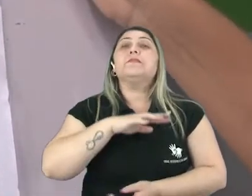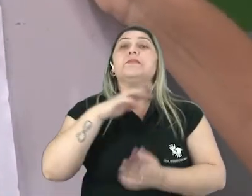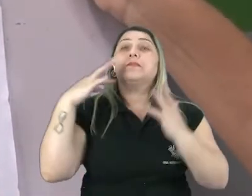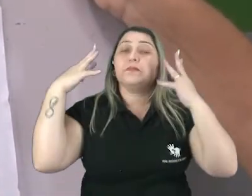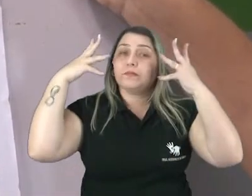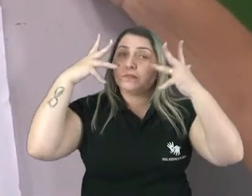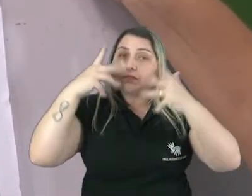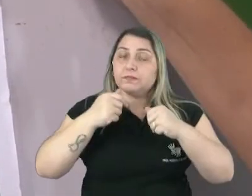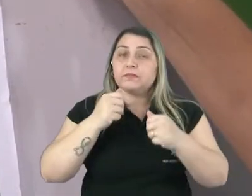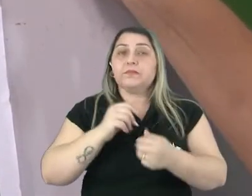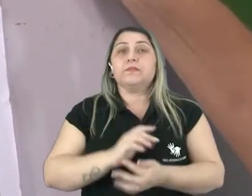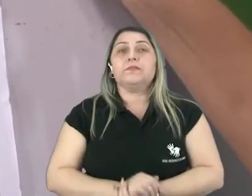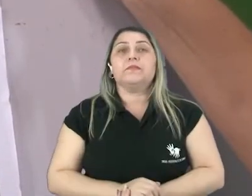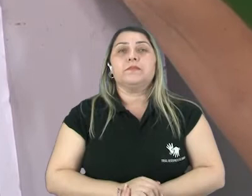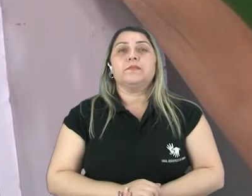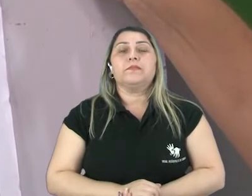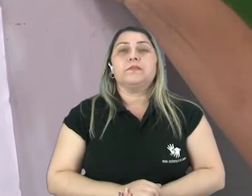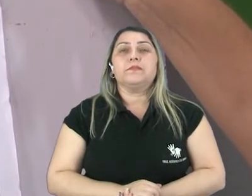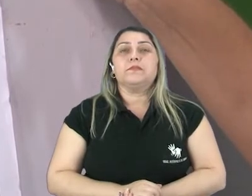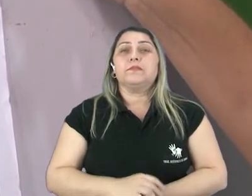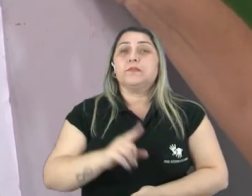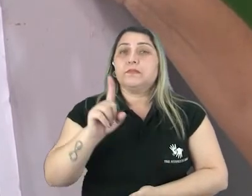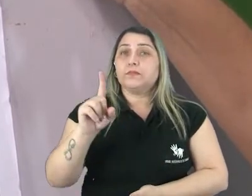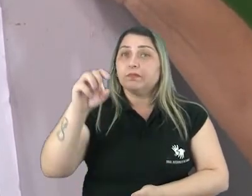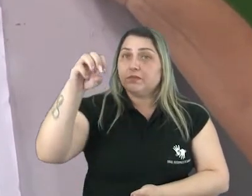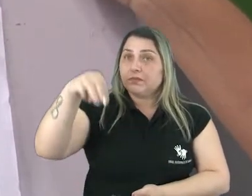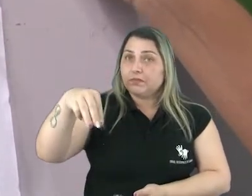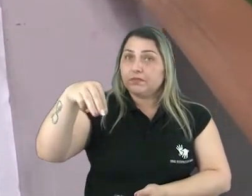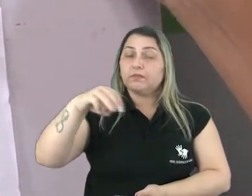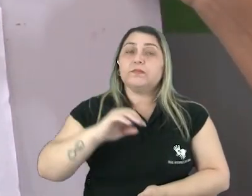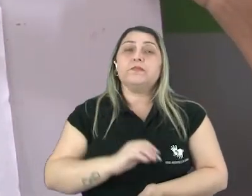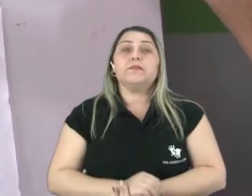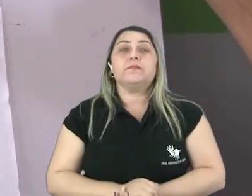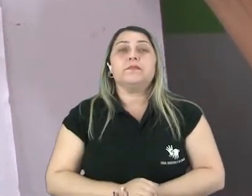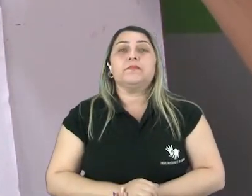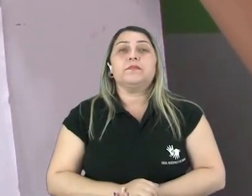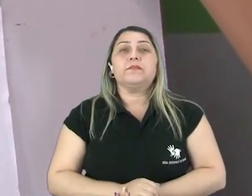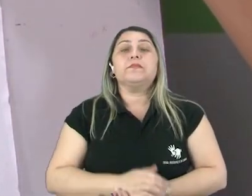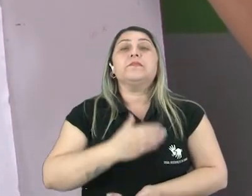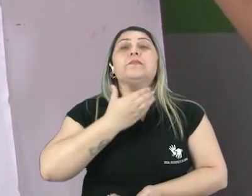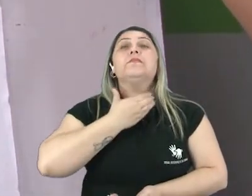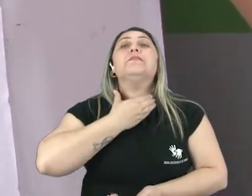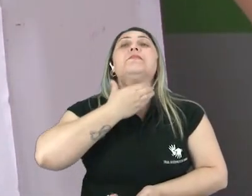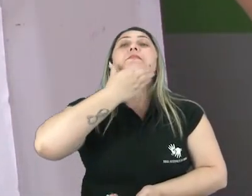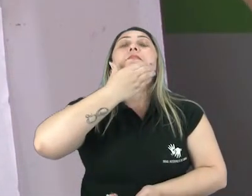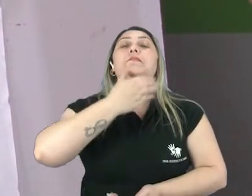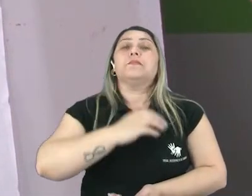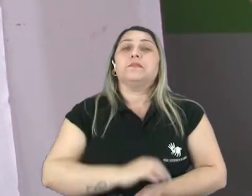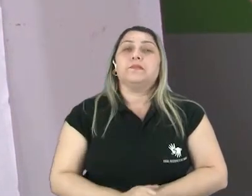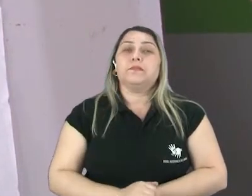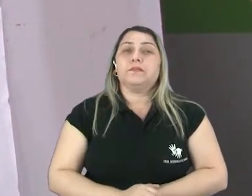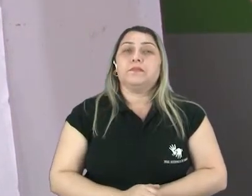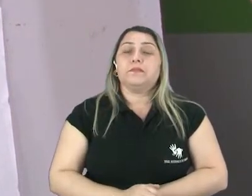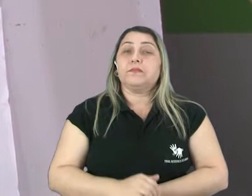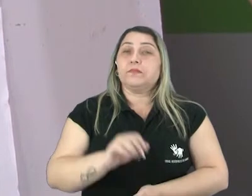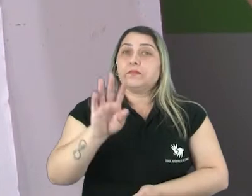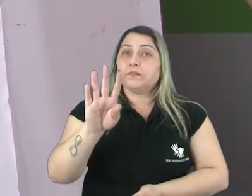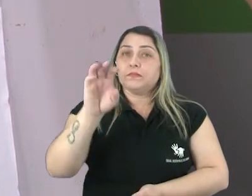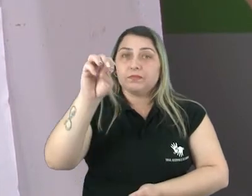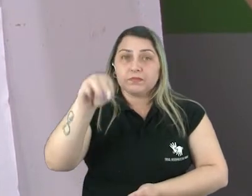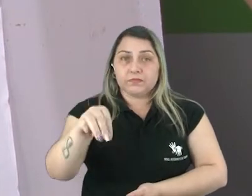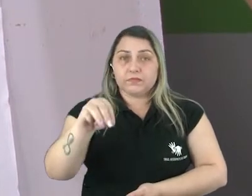leão, ele está medindo aqui nesta imagem 1 metro. A girafa está medindo